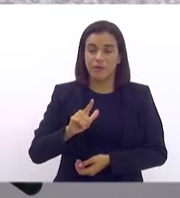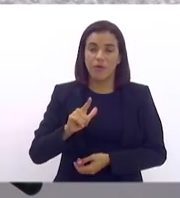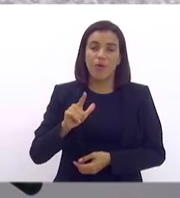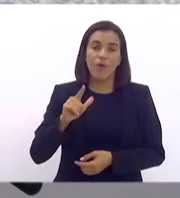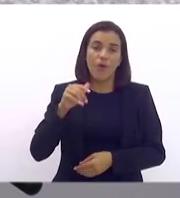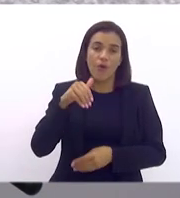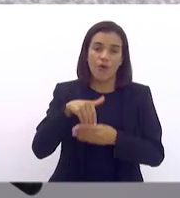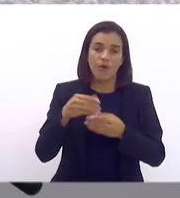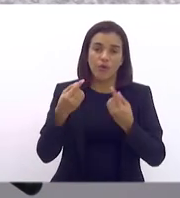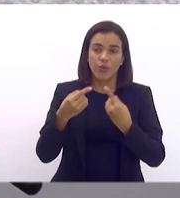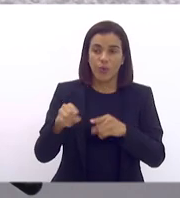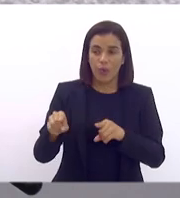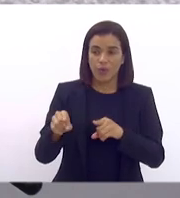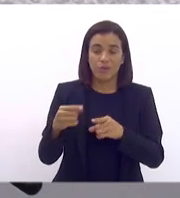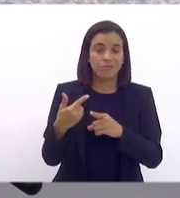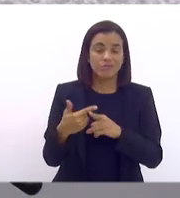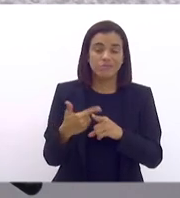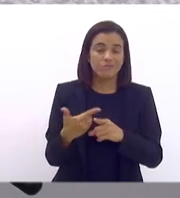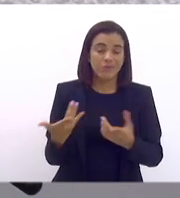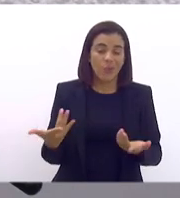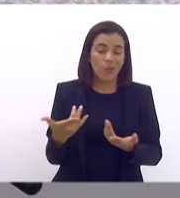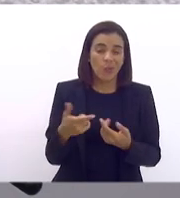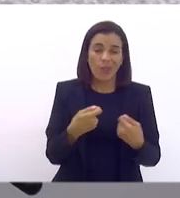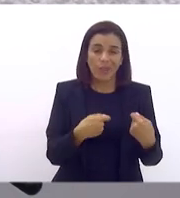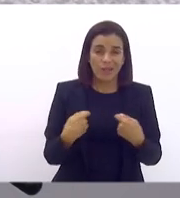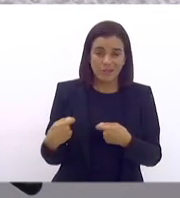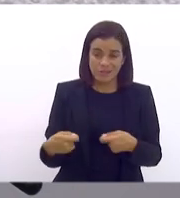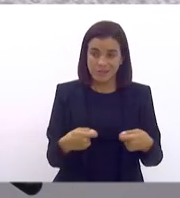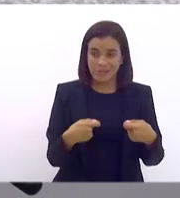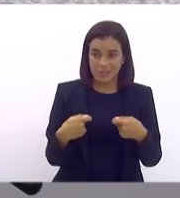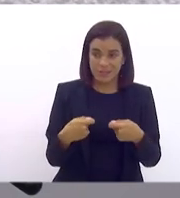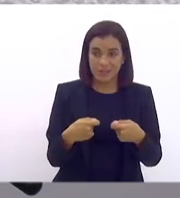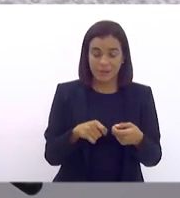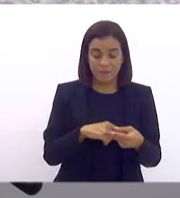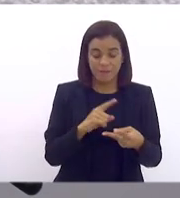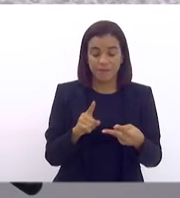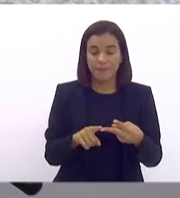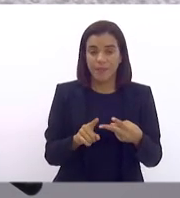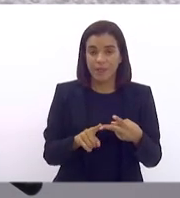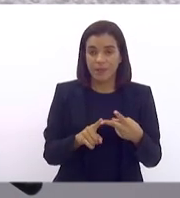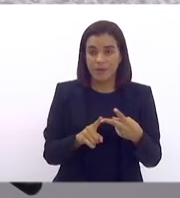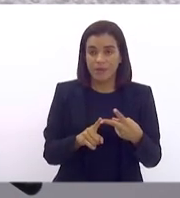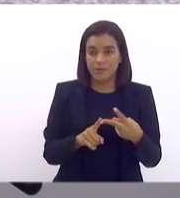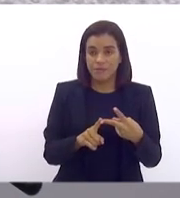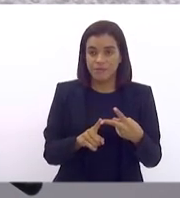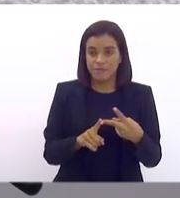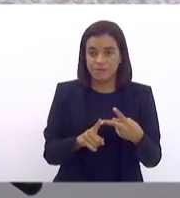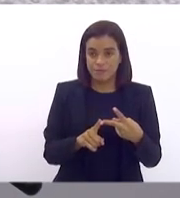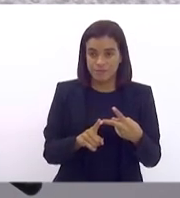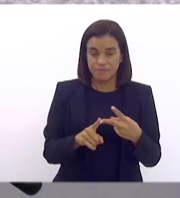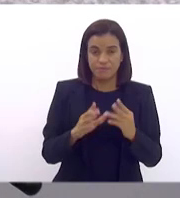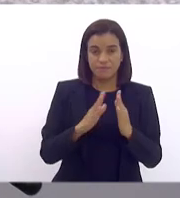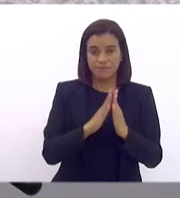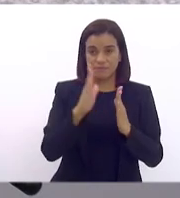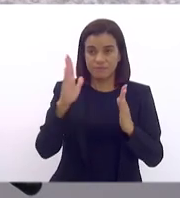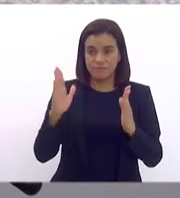contra a vinda dele aqui, porque, para mim, não tem muita necessidade. E, em relação a estender